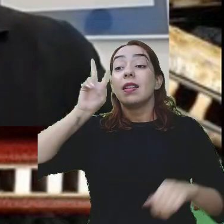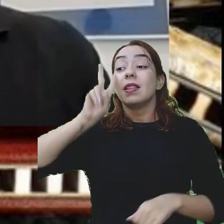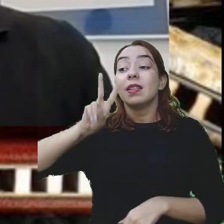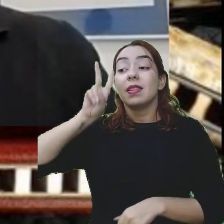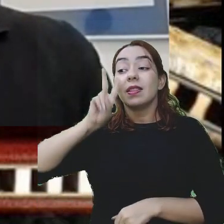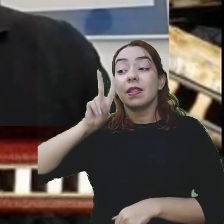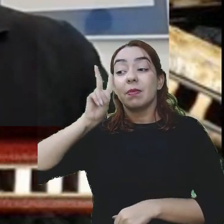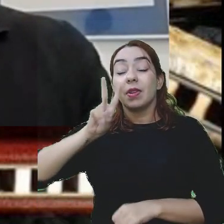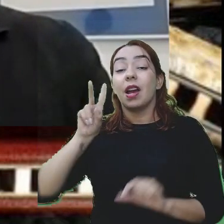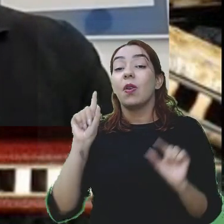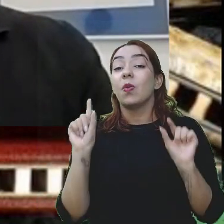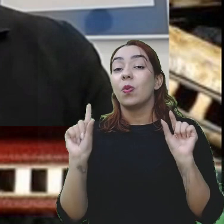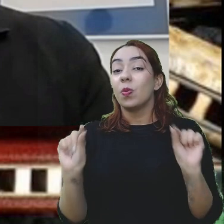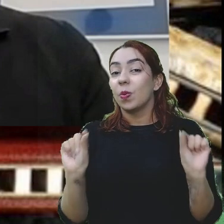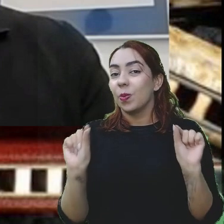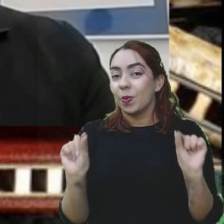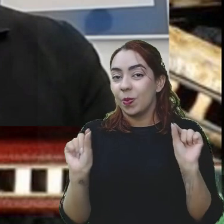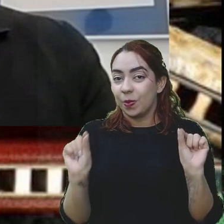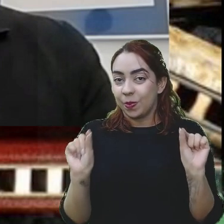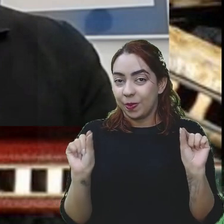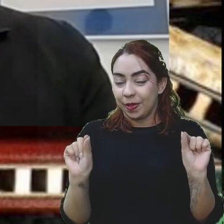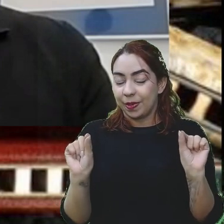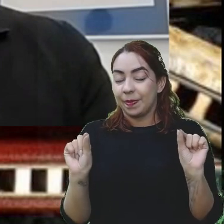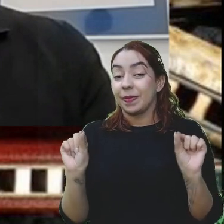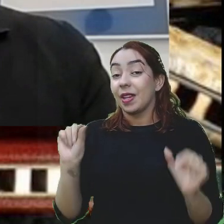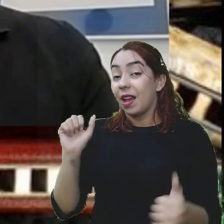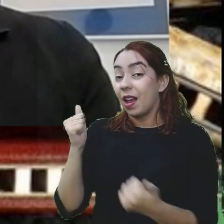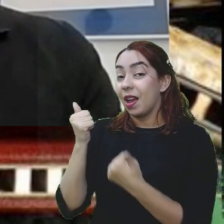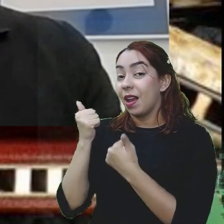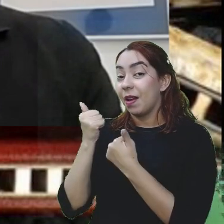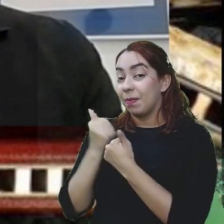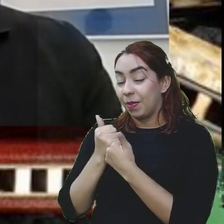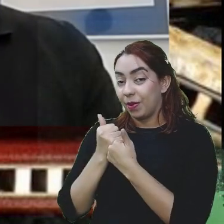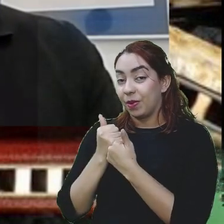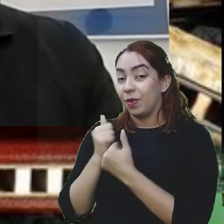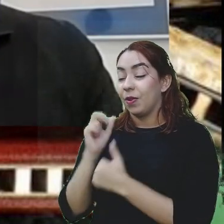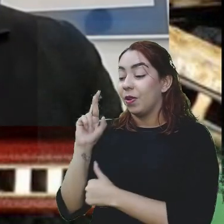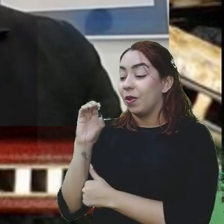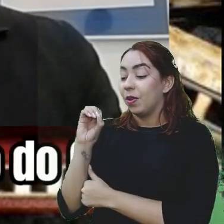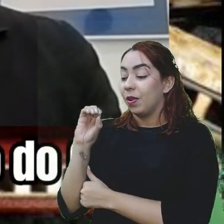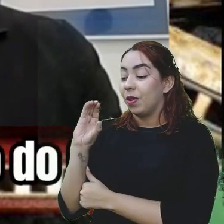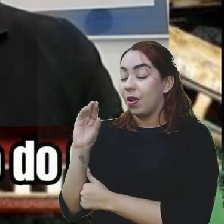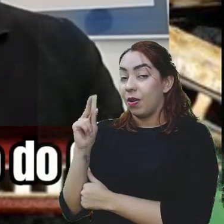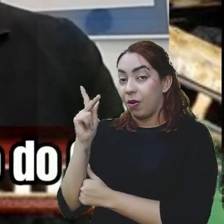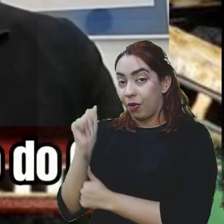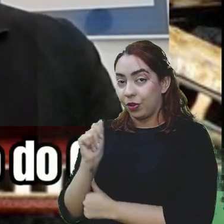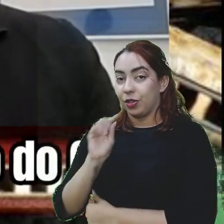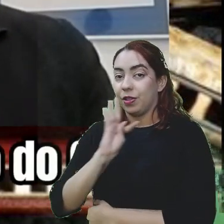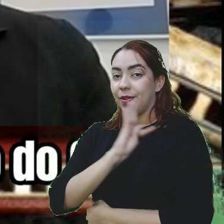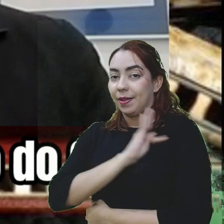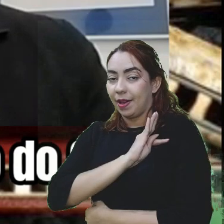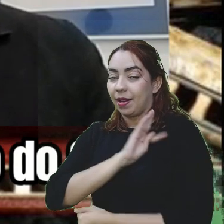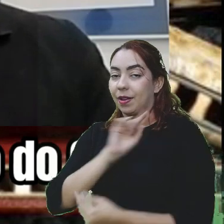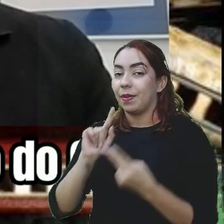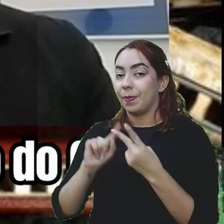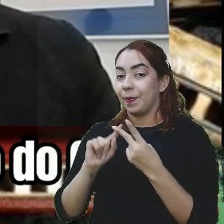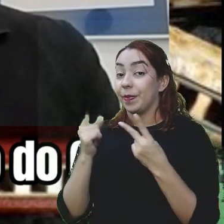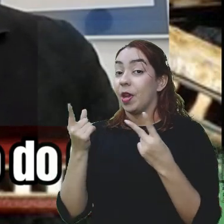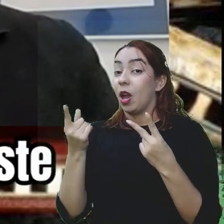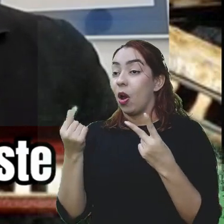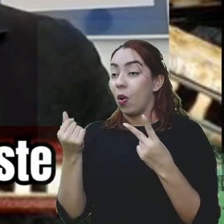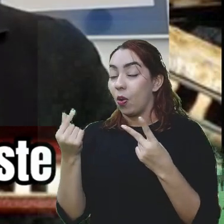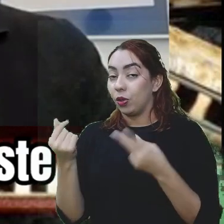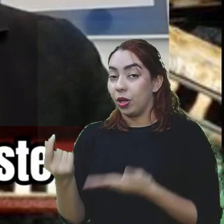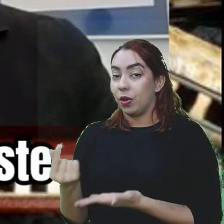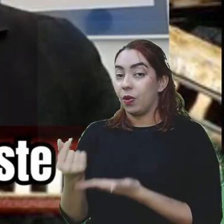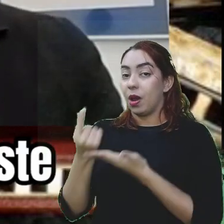vez ainda, a gente tem o apoio do Rony Rocha, o apoio técnico do Rony Rocha. A gente tem o patrocínio do governo do estado do